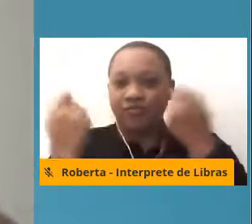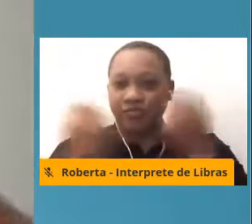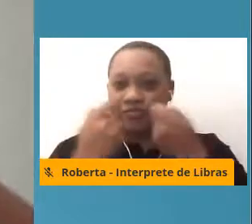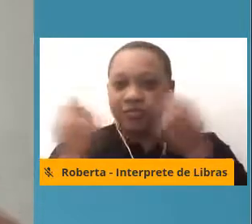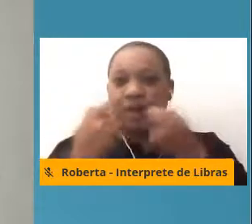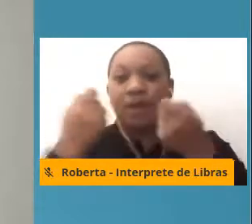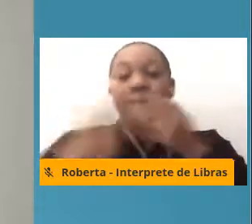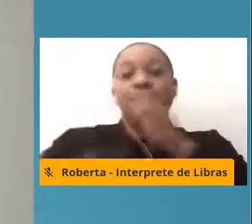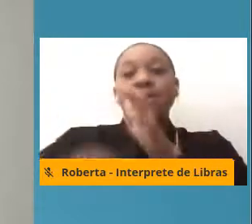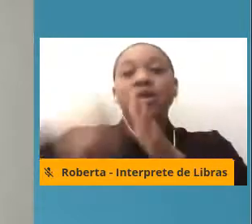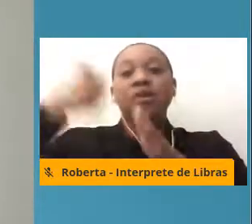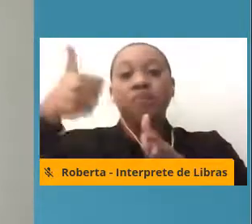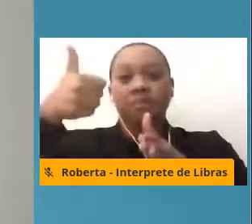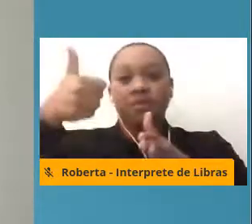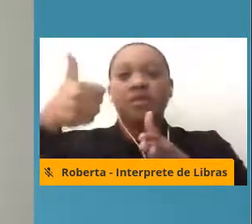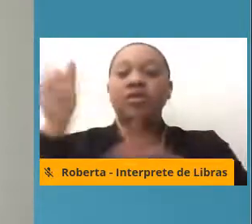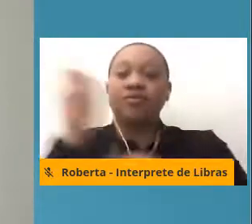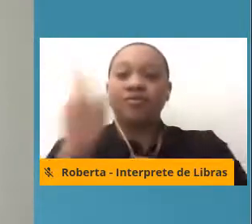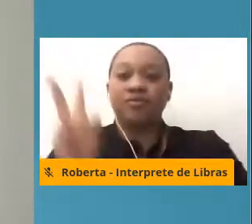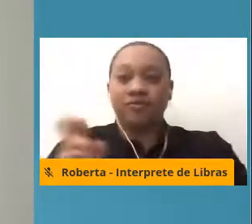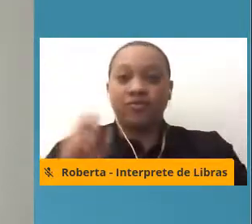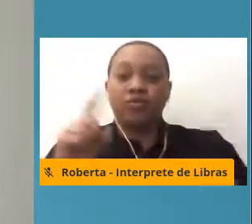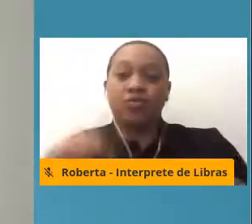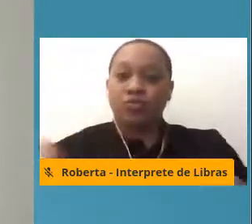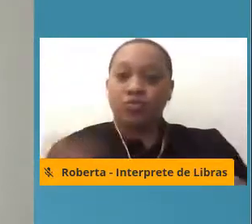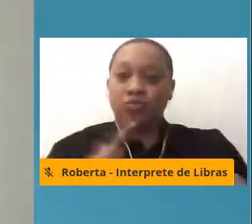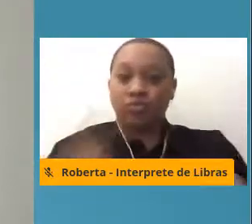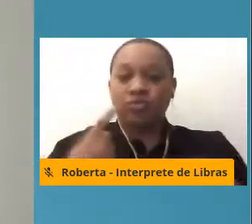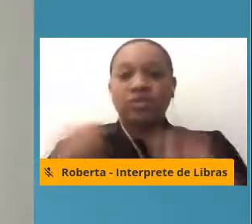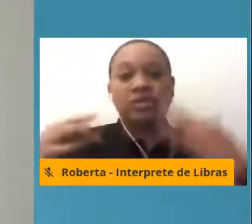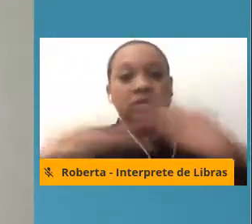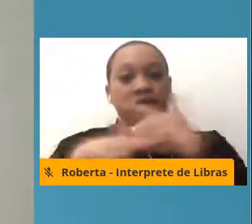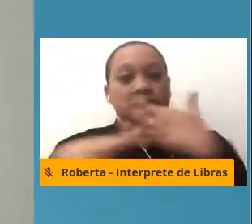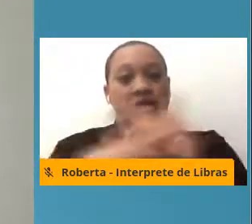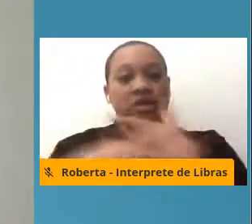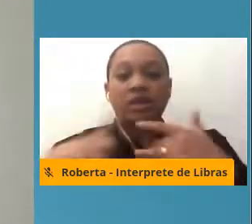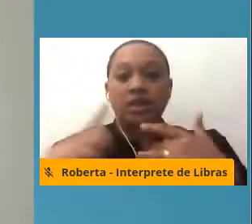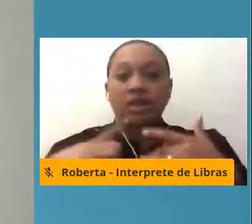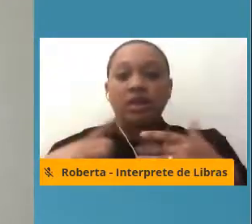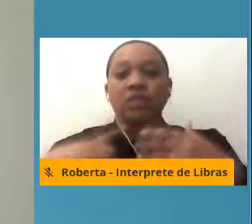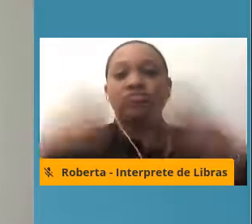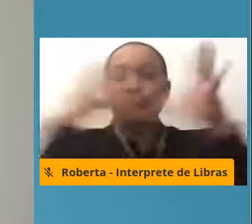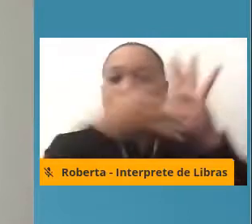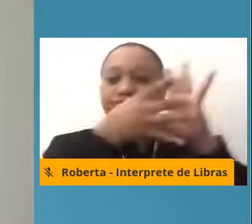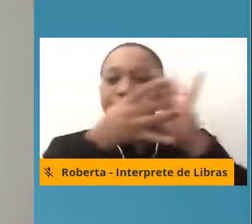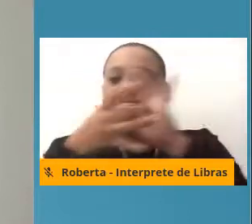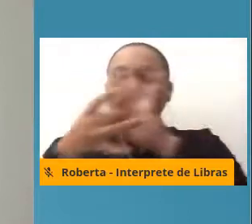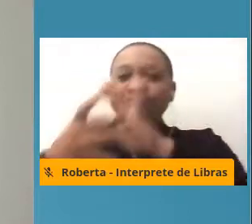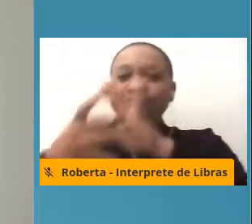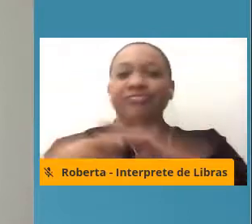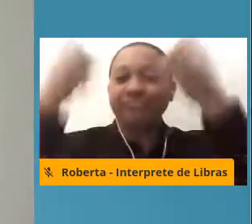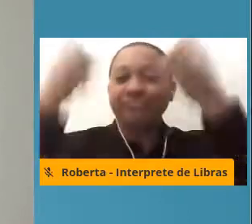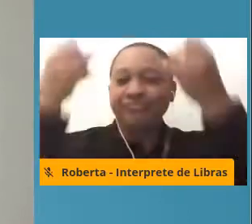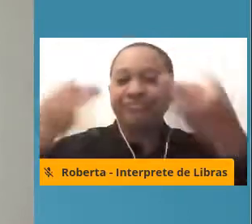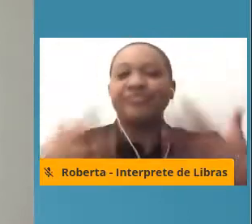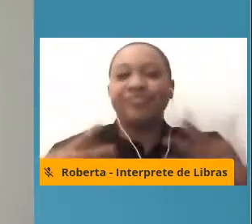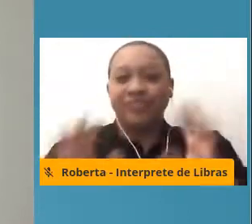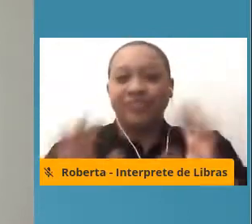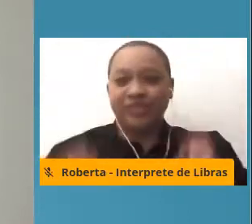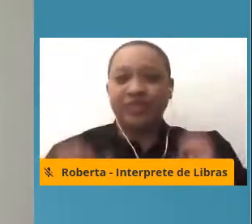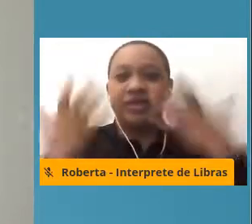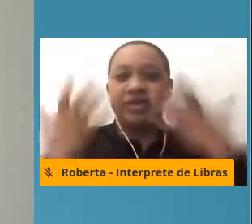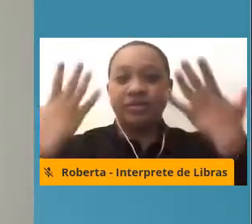cidade está recebendo, e eu acho importante, né, a gente contextualizar o evento. Tá? Mas o Python of Science, ele